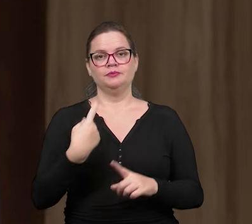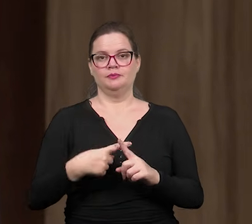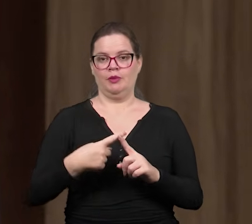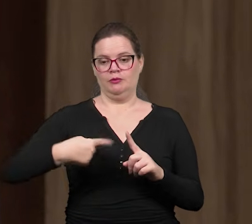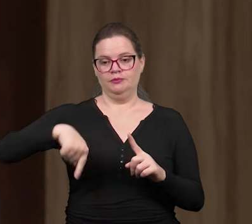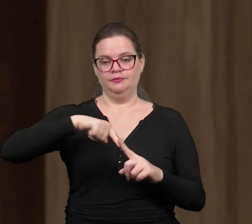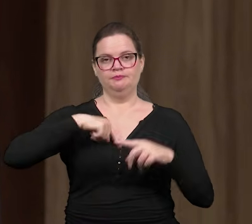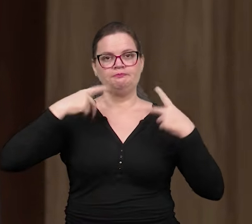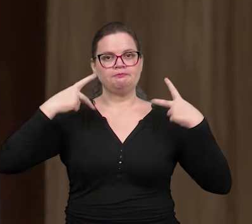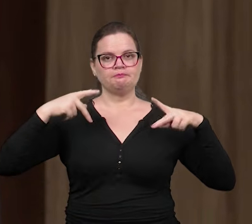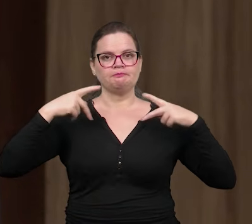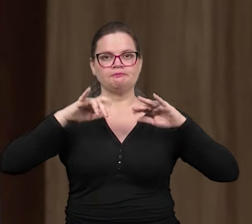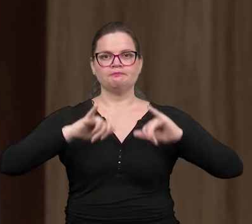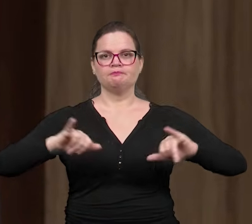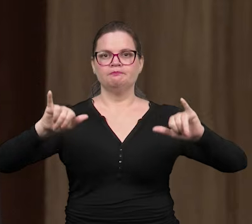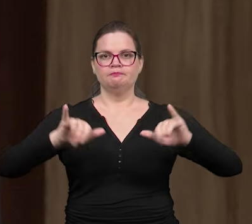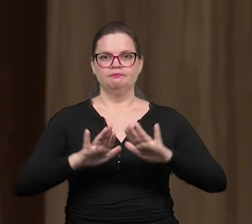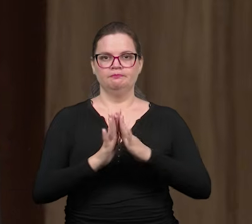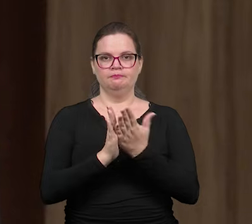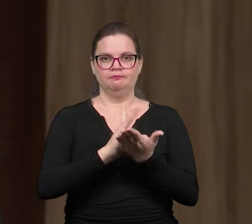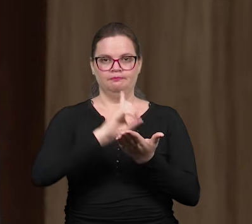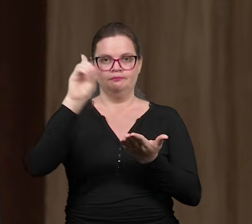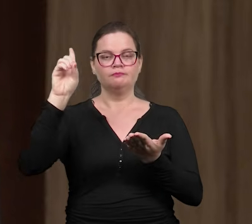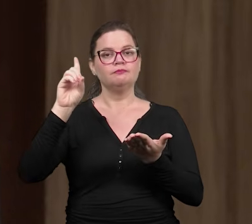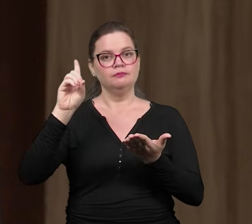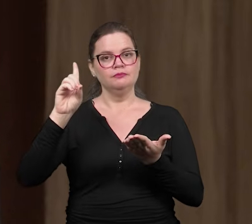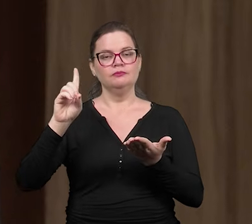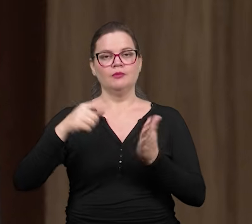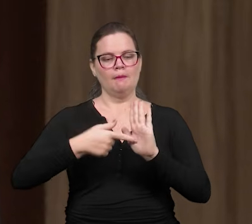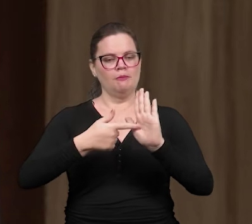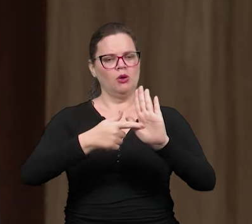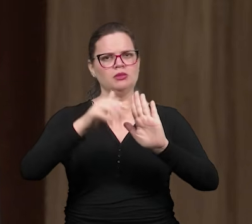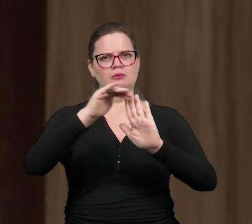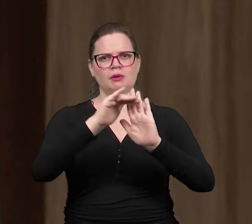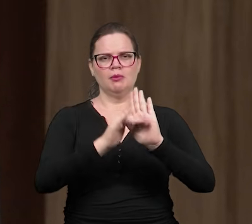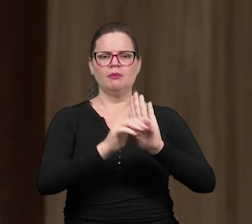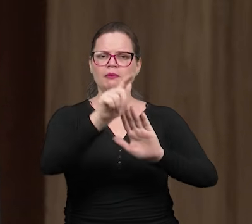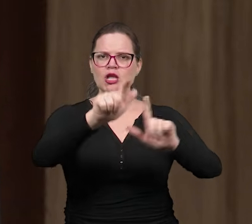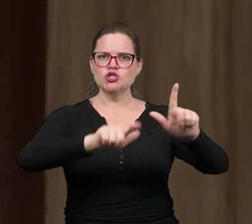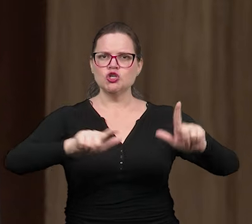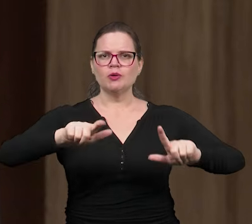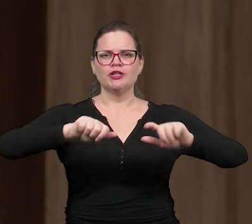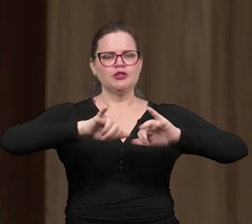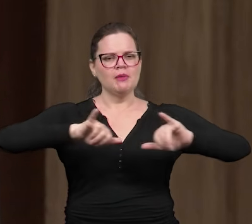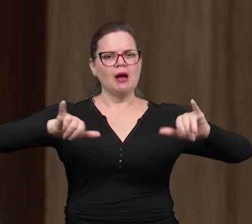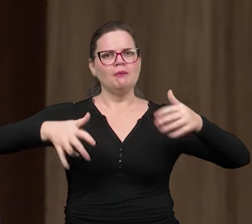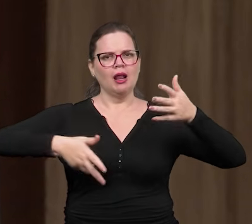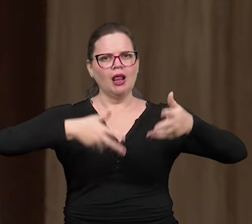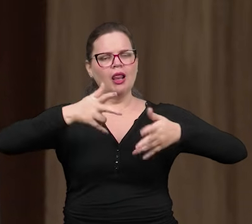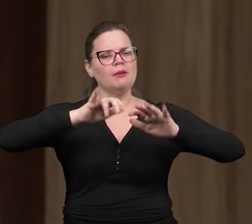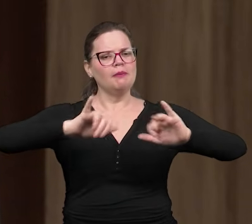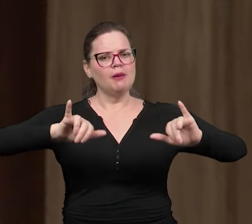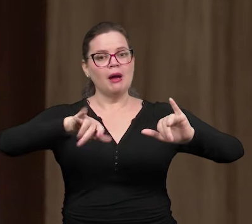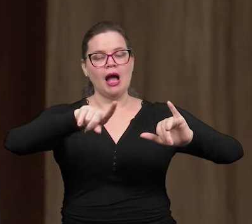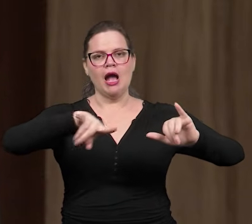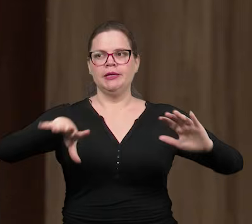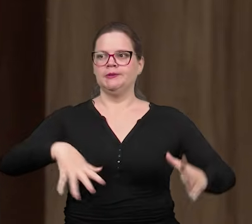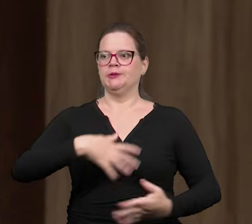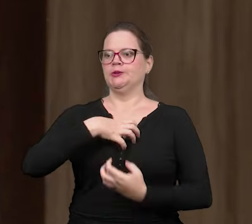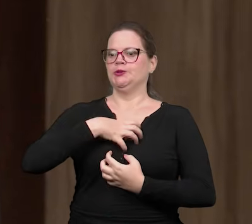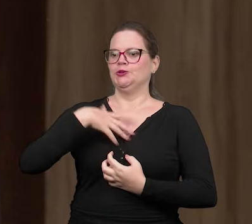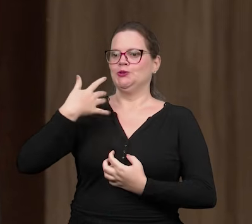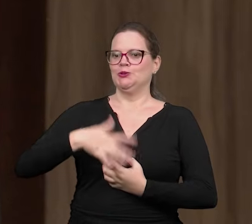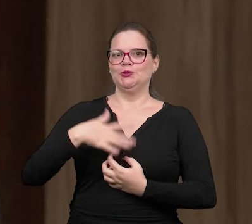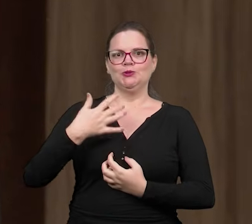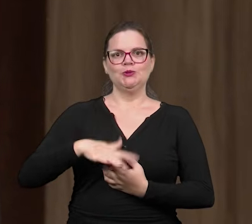palavra, anunciamos a palavra, há aqueles que a receberão e há aqueles que serão impactados